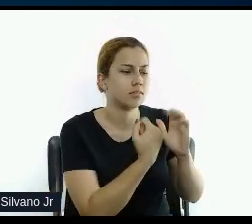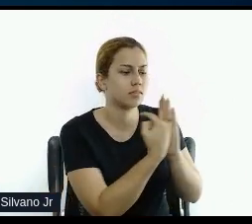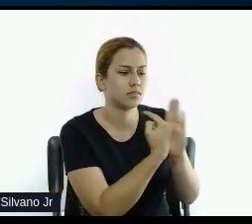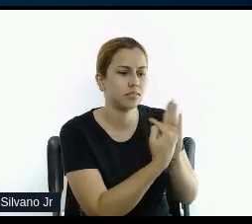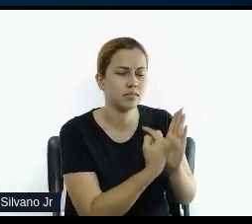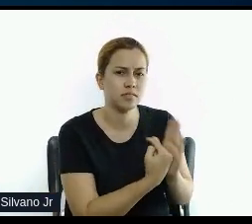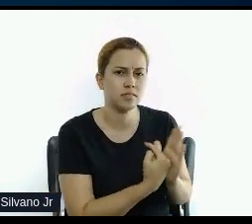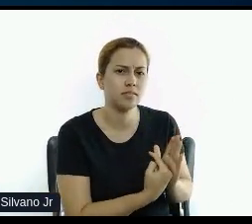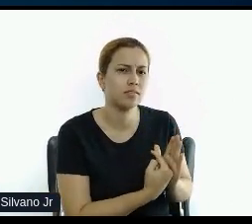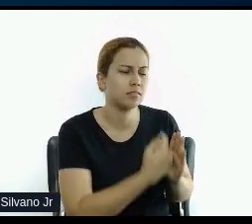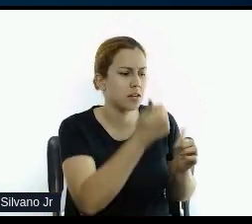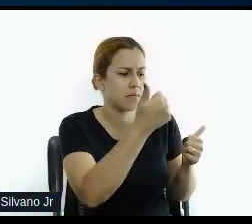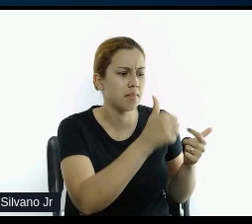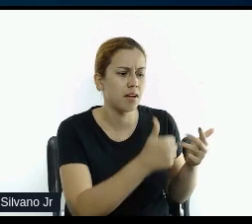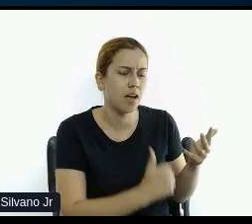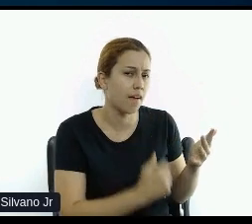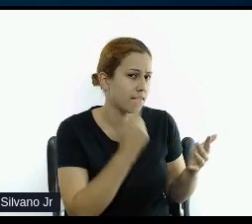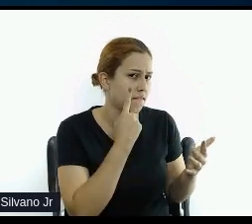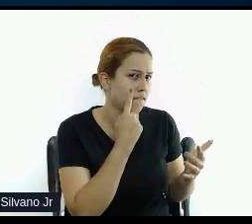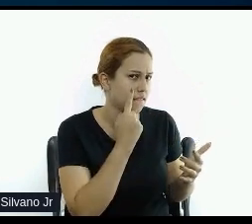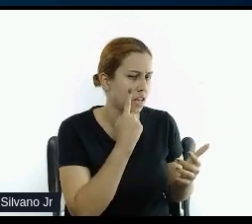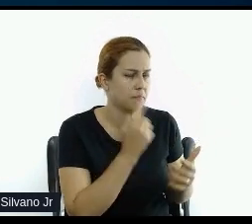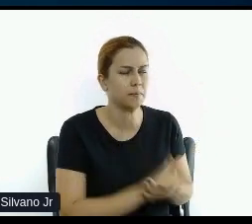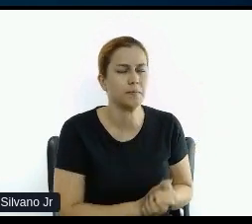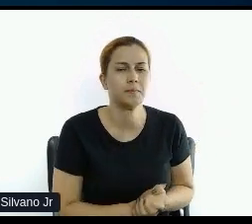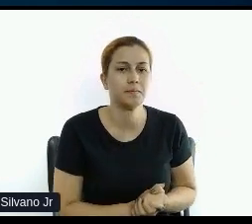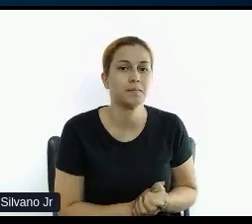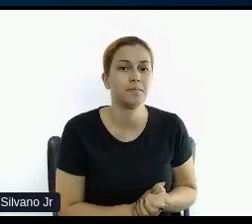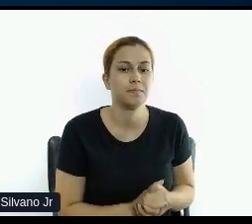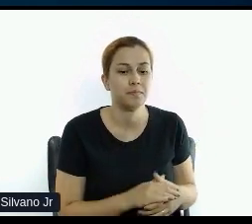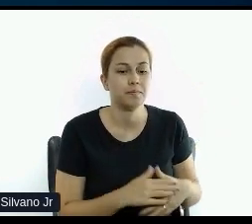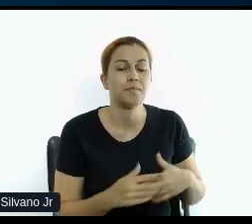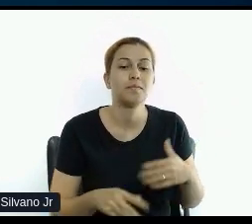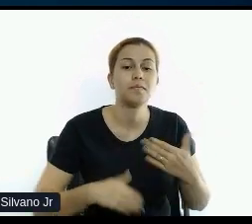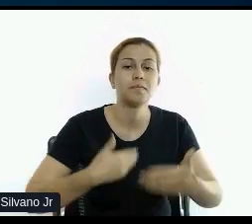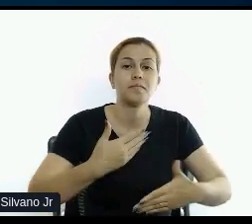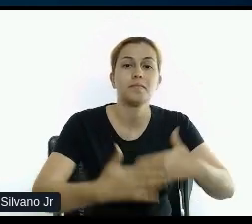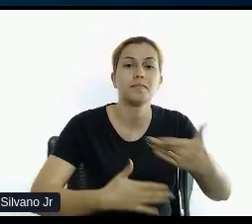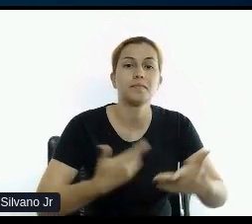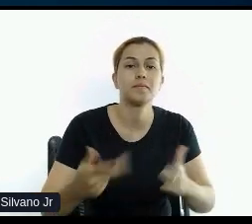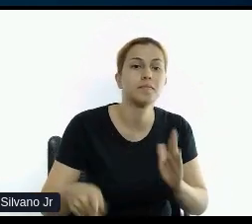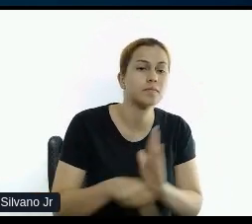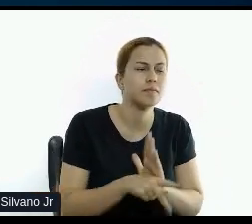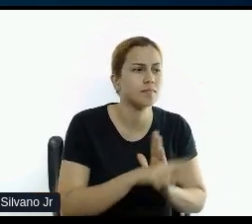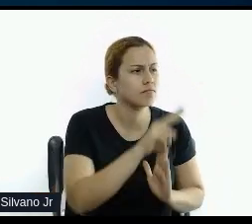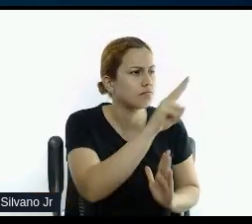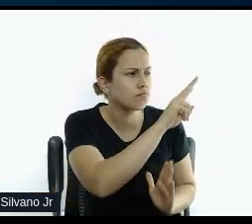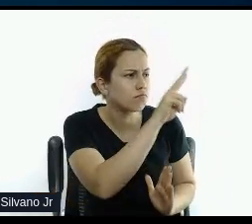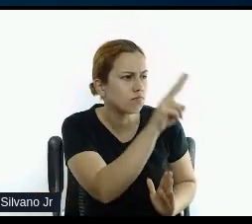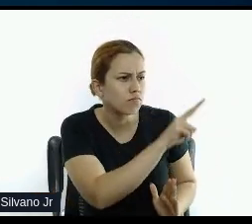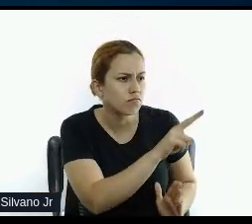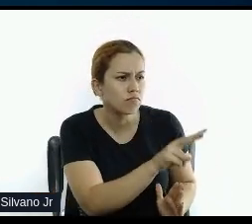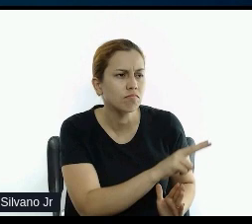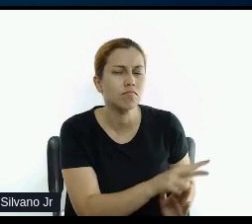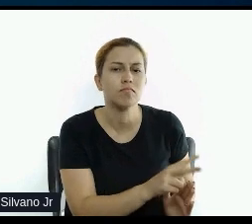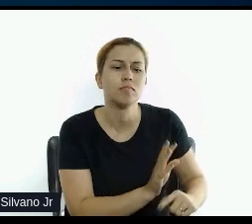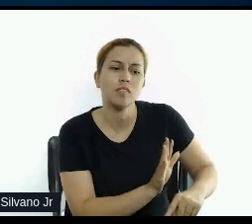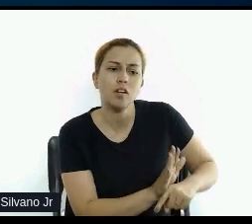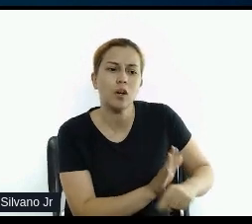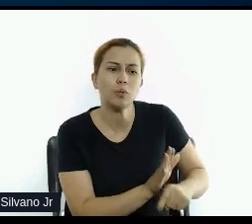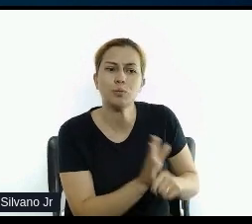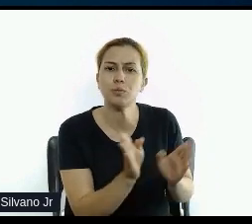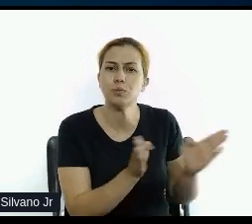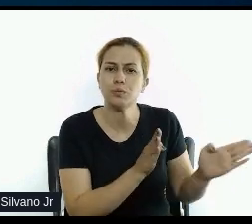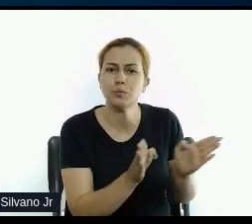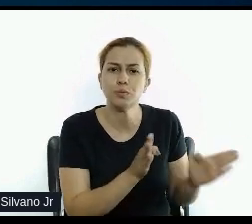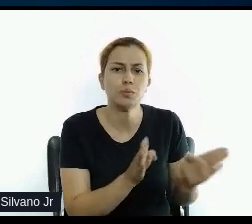que a gente fez, né? Parte de geração de novos produtos de tecnologias assistivas também vão poder estar existindo produtos a partir